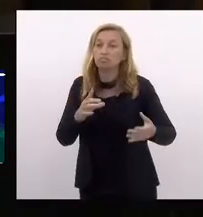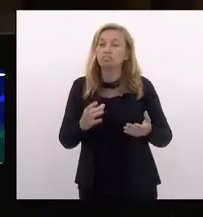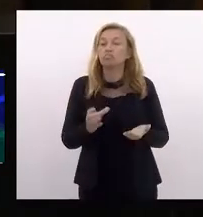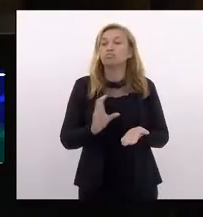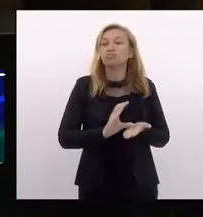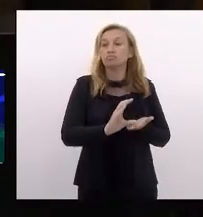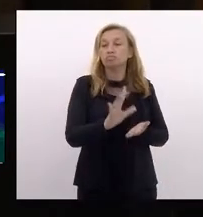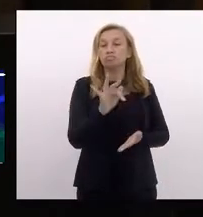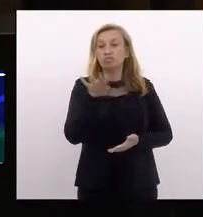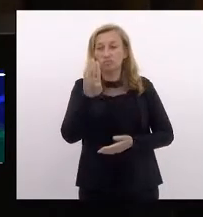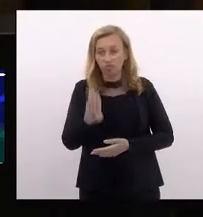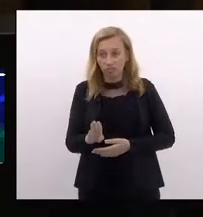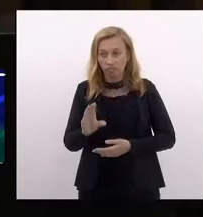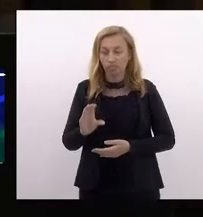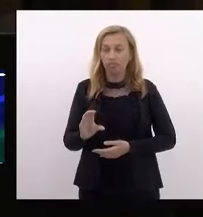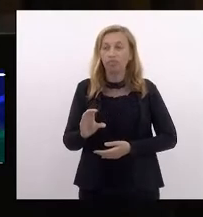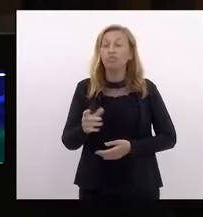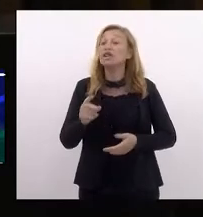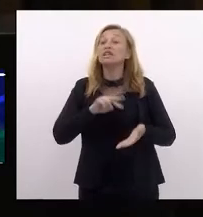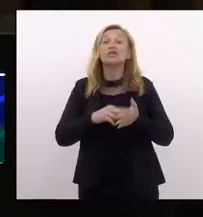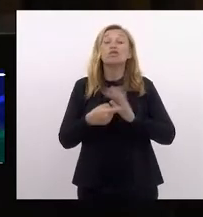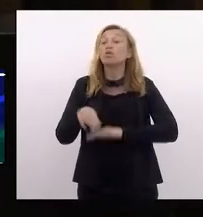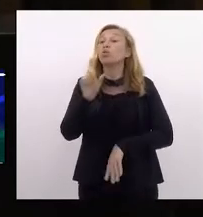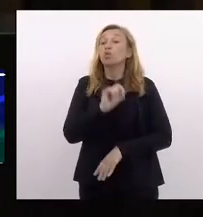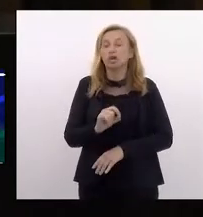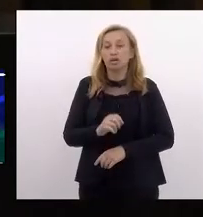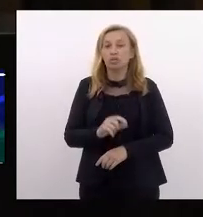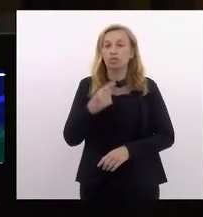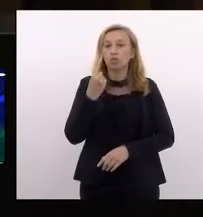recursos do Fat isso significa